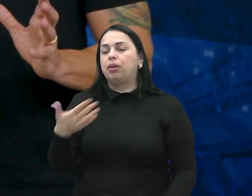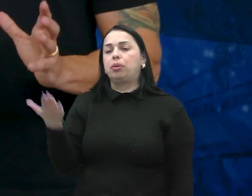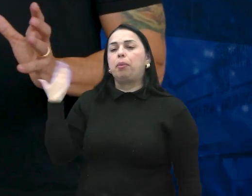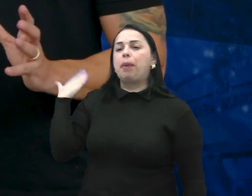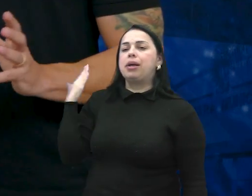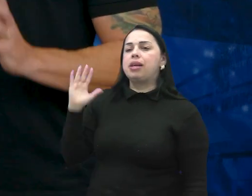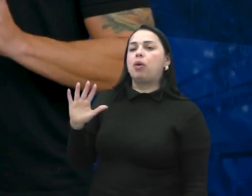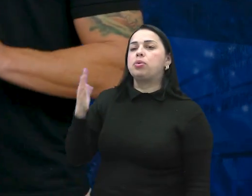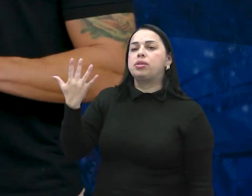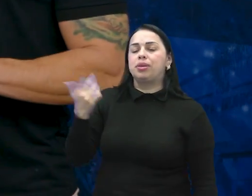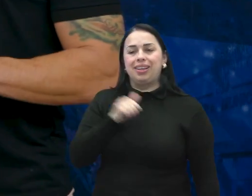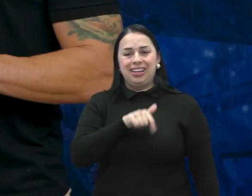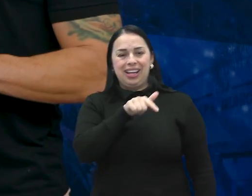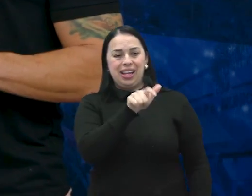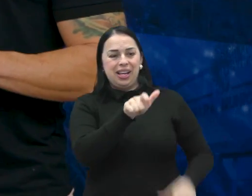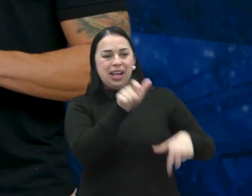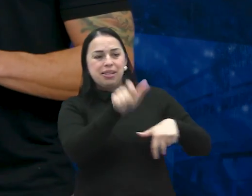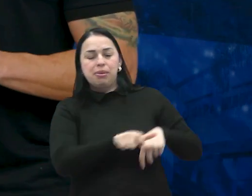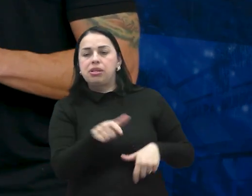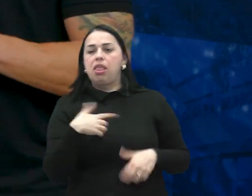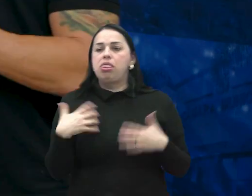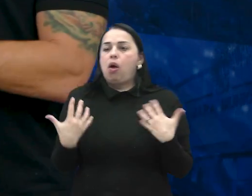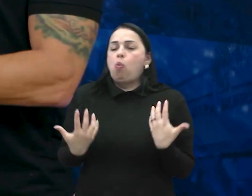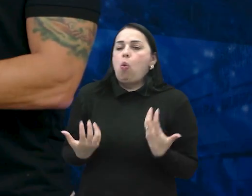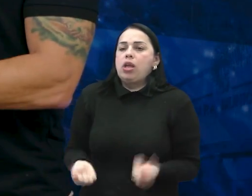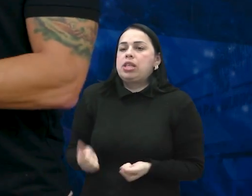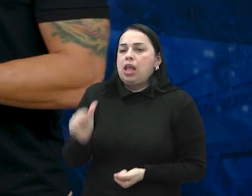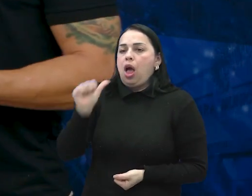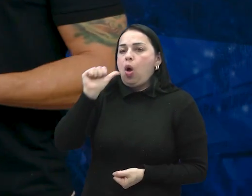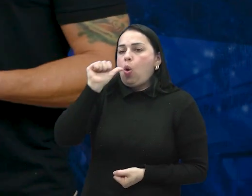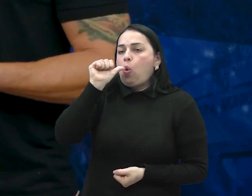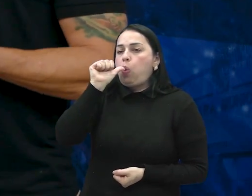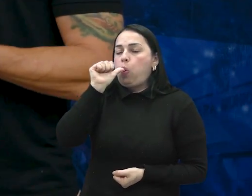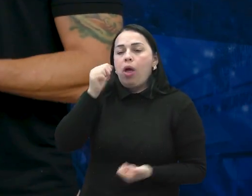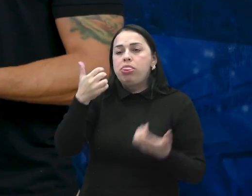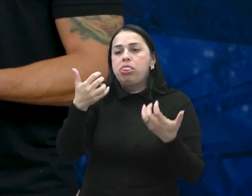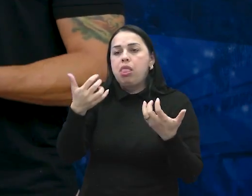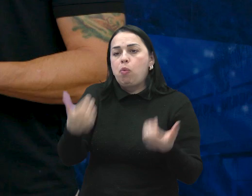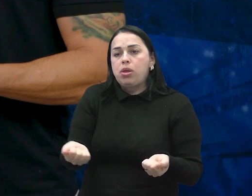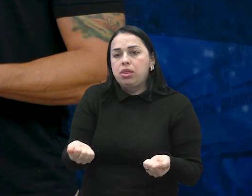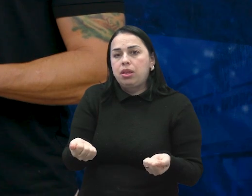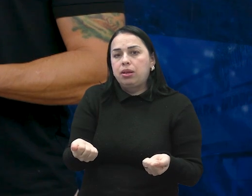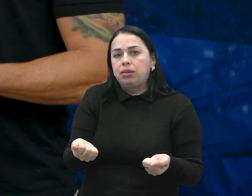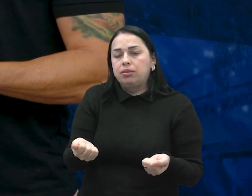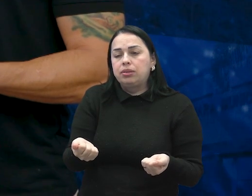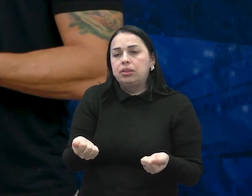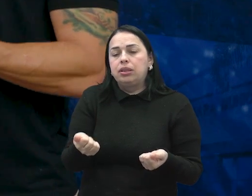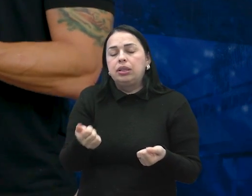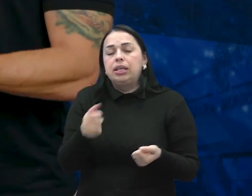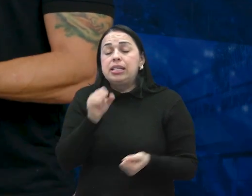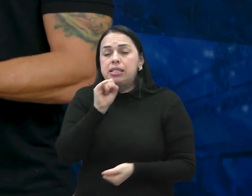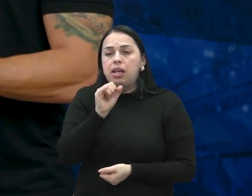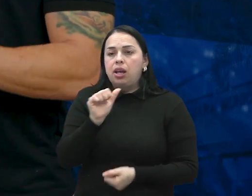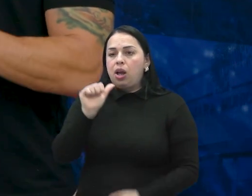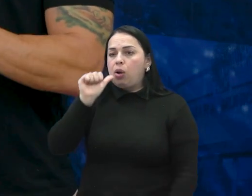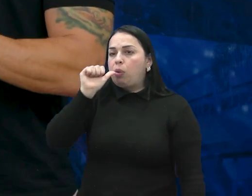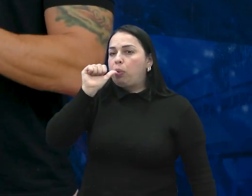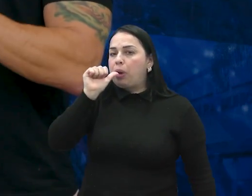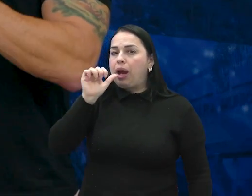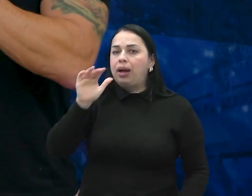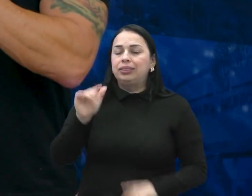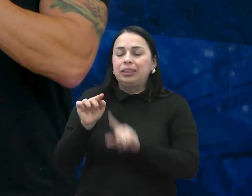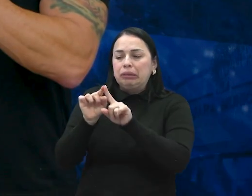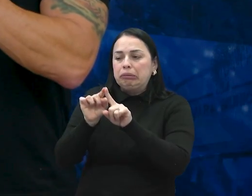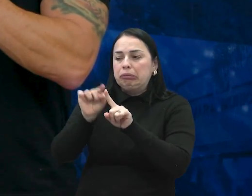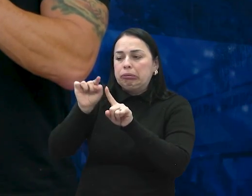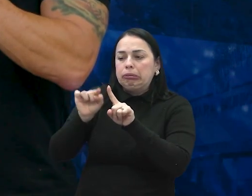atrás, o que aconteceu? As pessoas começaram a se recusar a fazer o exame, e quando faziam, existia